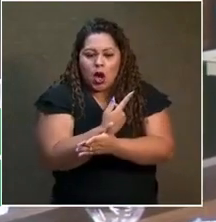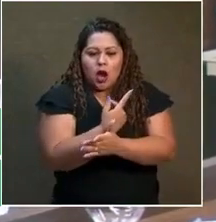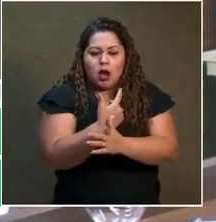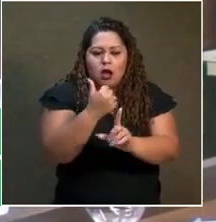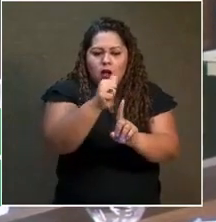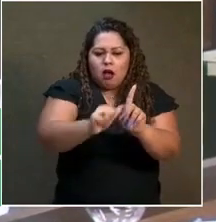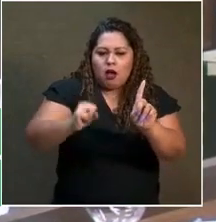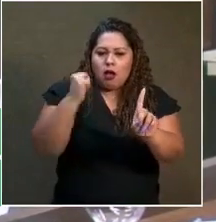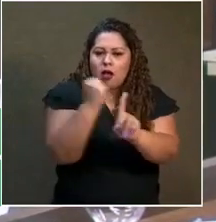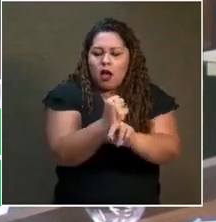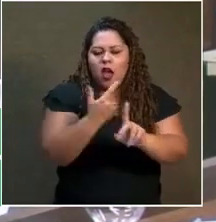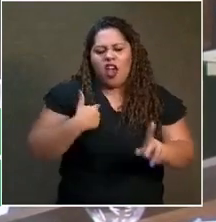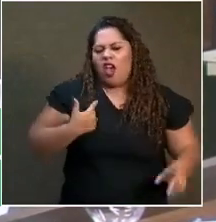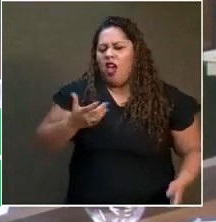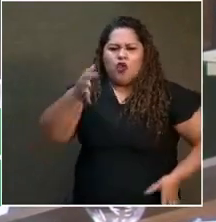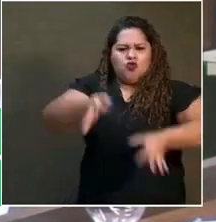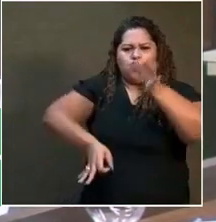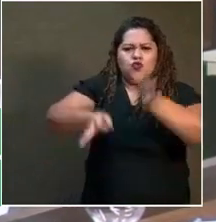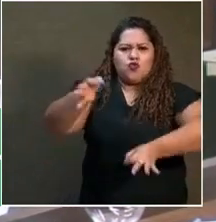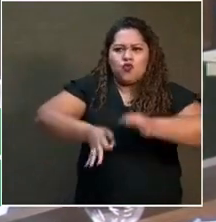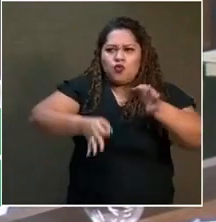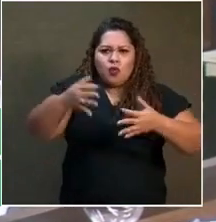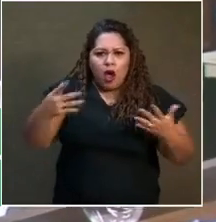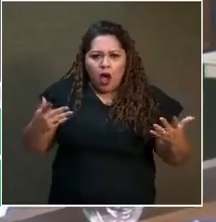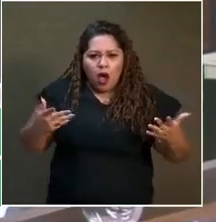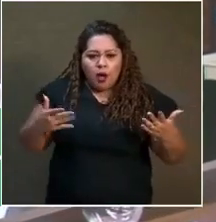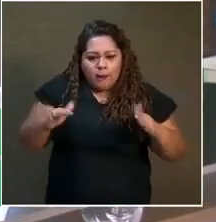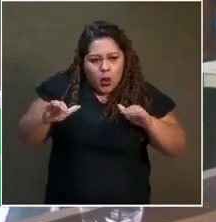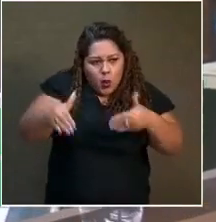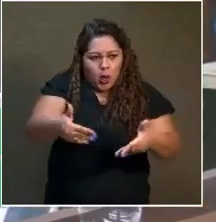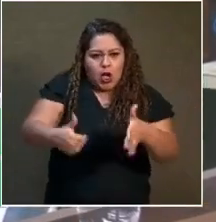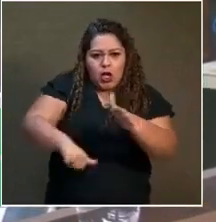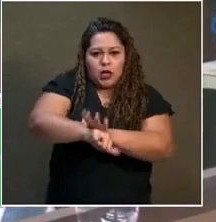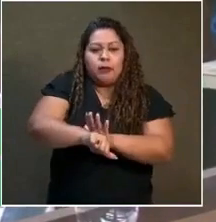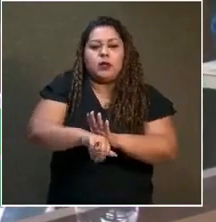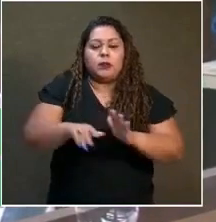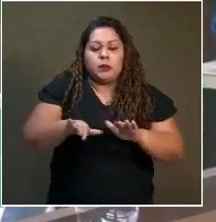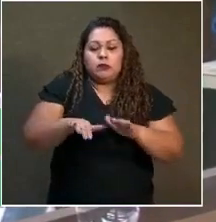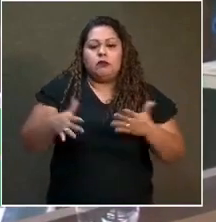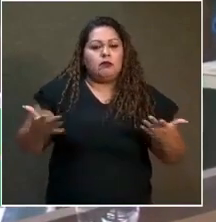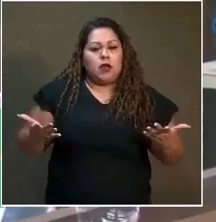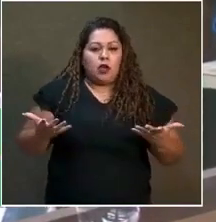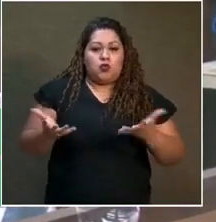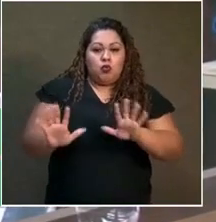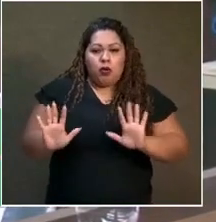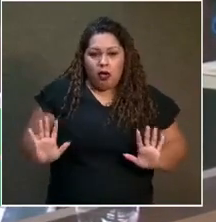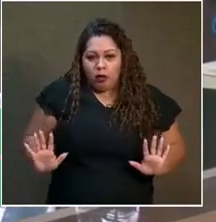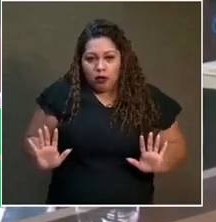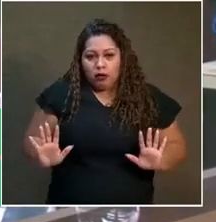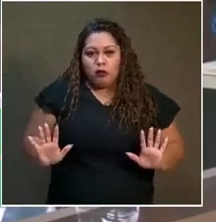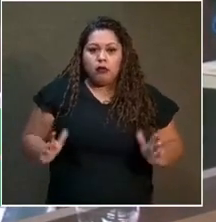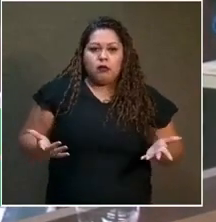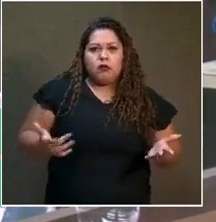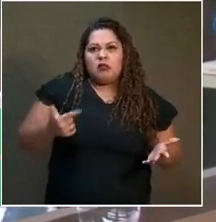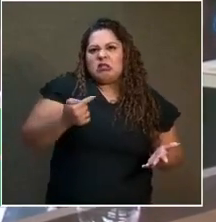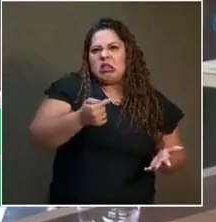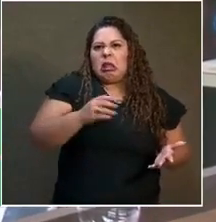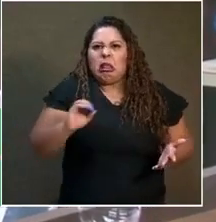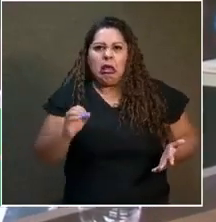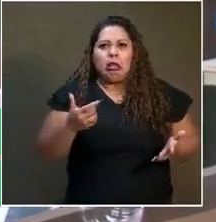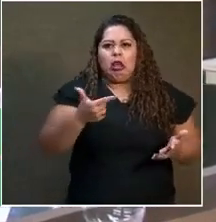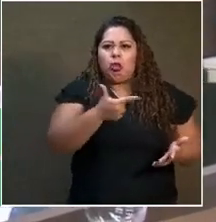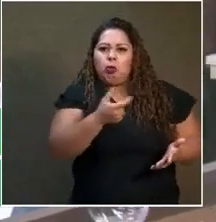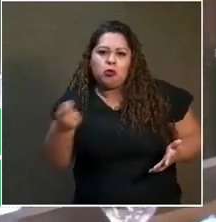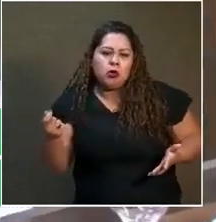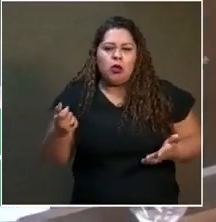estão querendo julgar o Cássio de acordo com o que aconteceu. Estão querendo 70 anos, 200